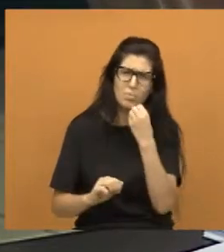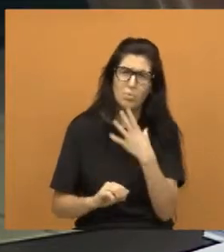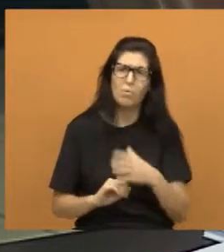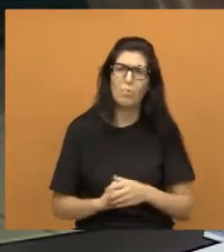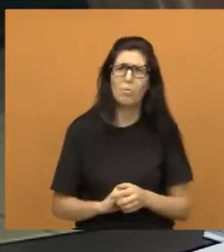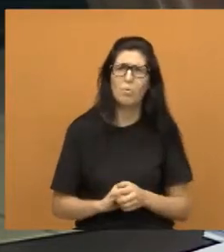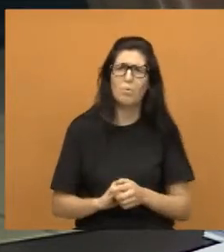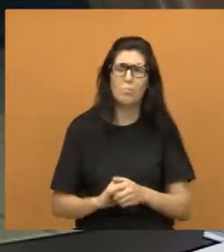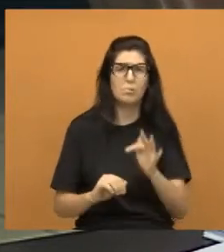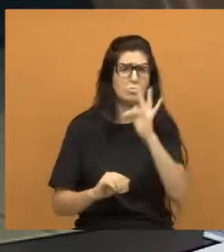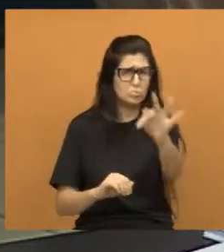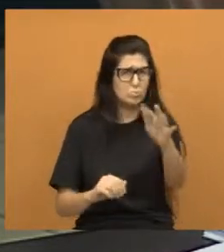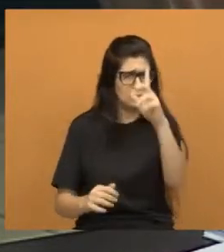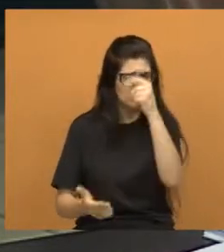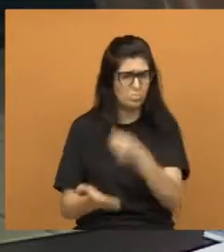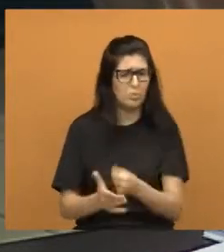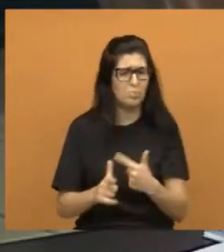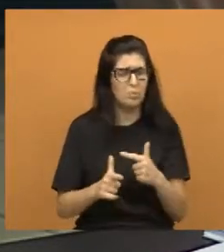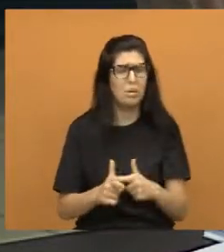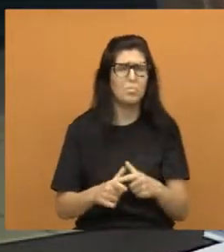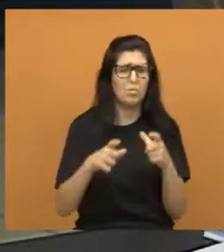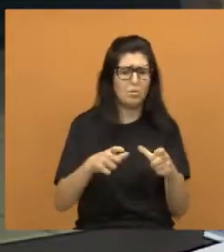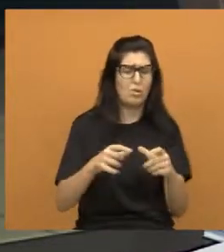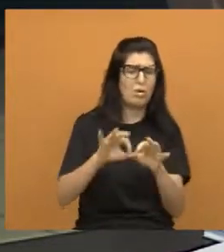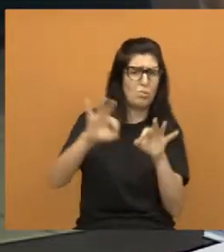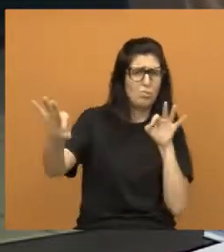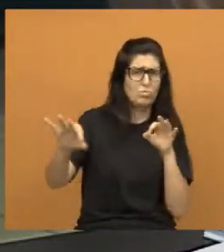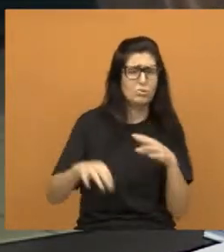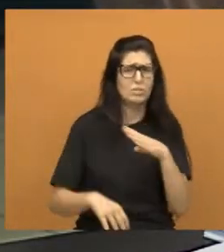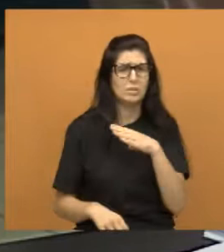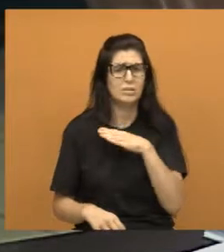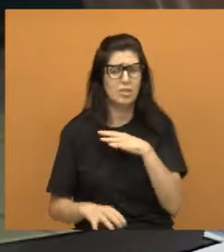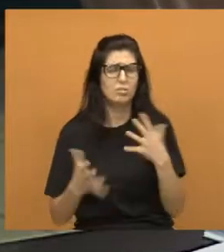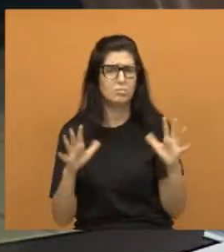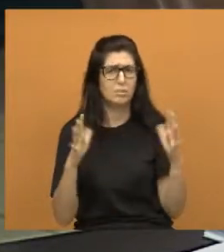áreas que são mais afastadas do centro da cidade. Parabéns aí, Paulinho.